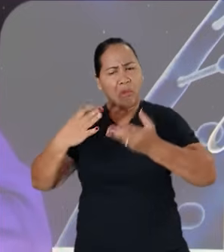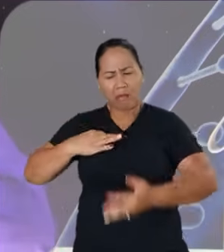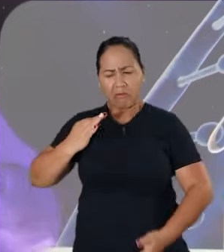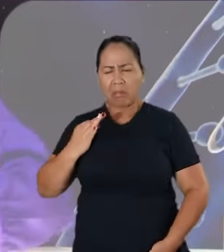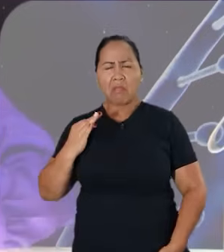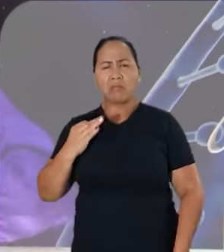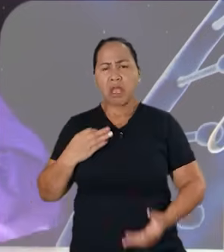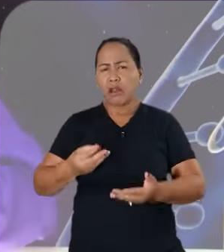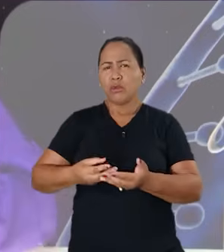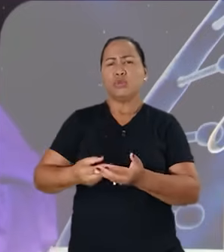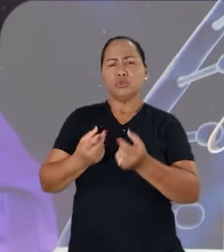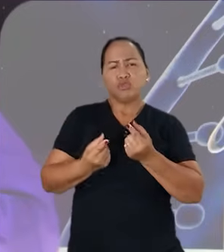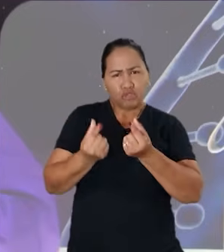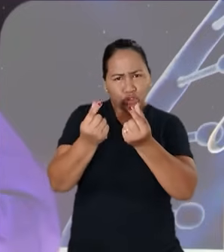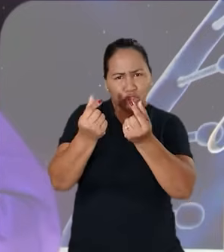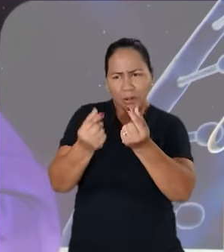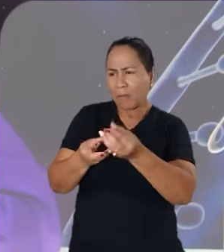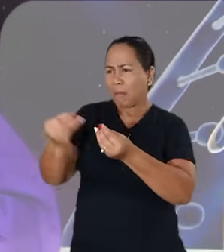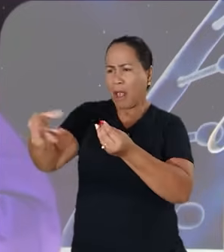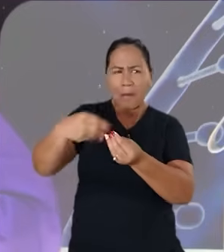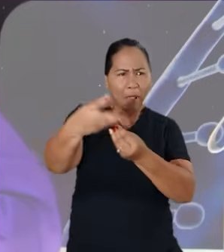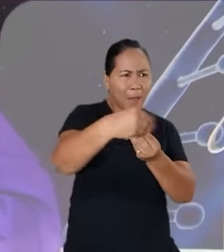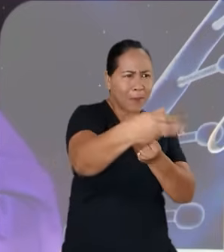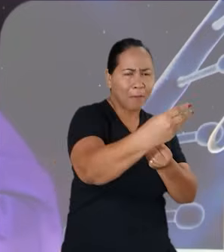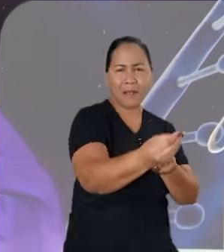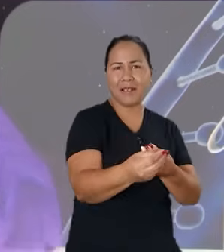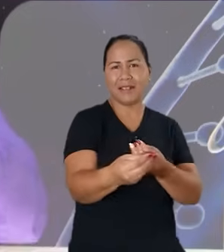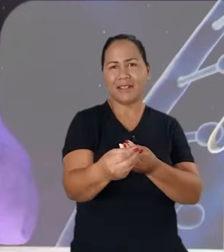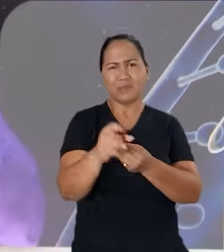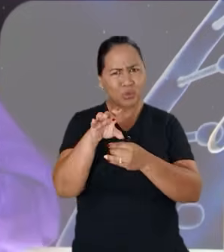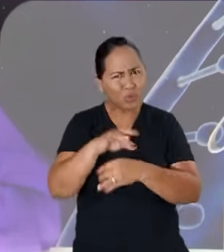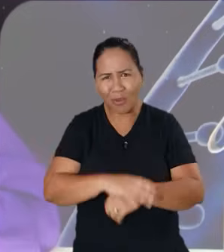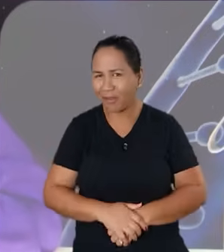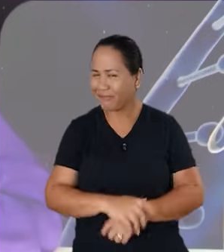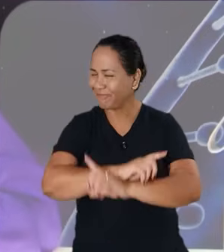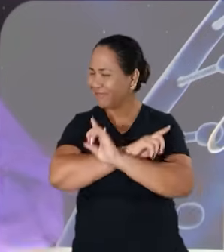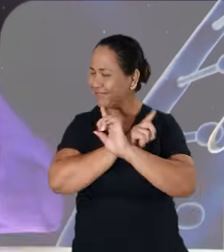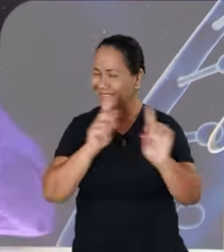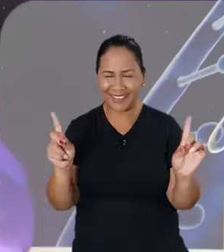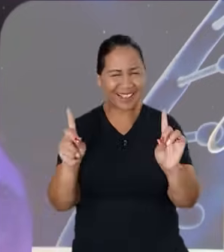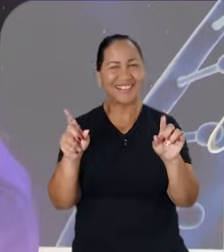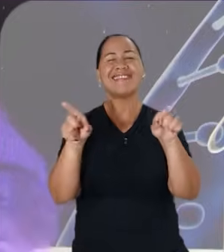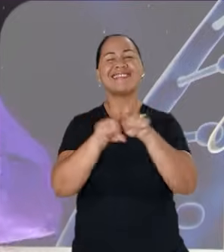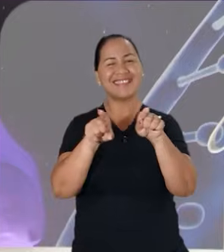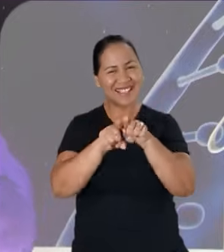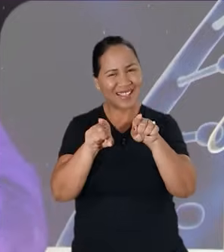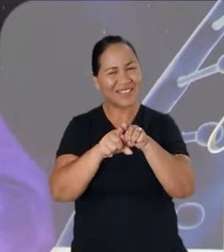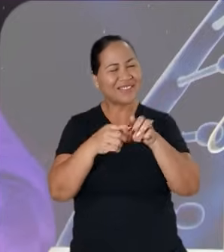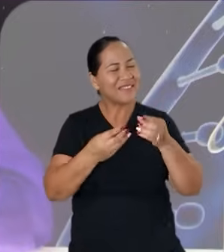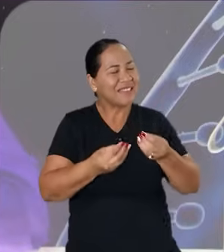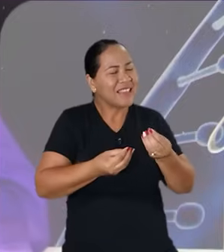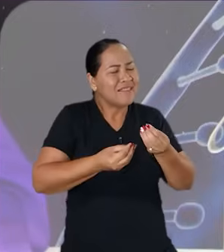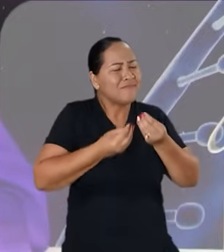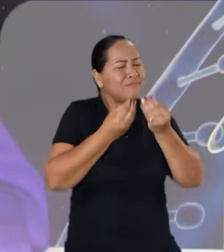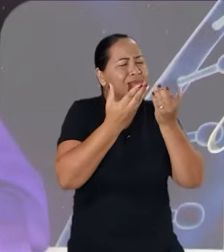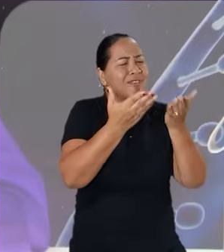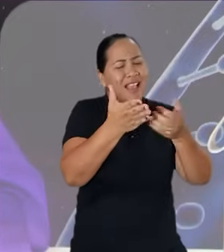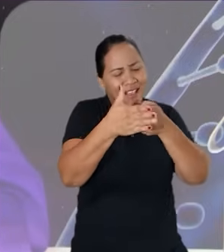O que você tem de mais valioso é a tua presença, é a tua luz, o teu estado de presença, é dar atenção, é dar carinho.